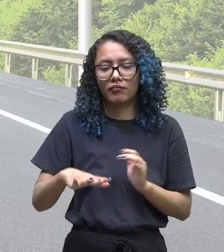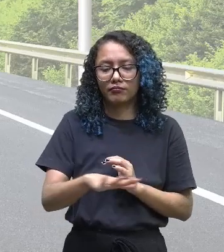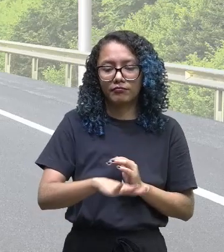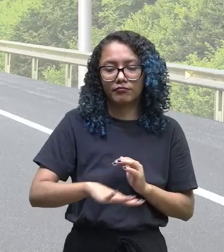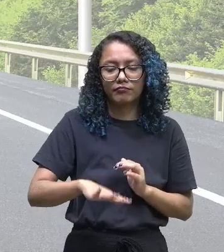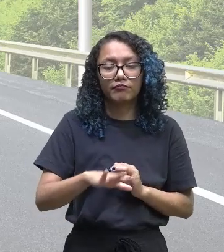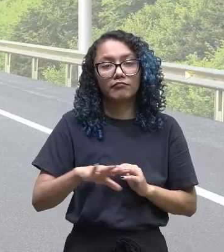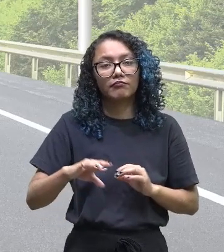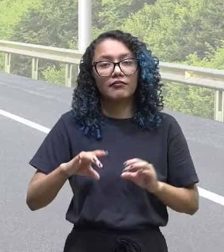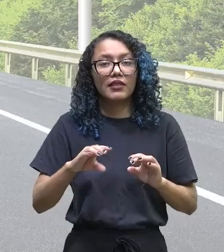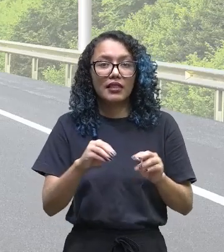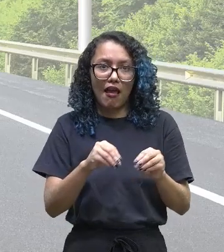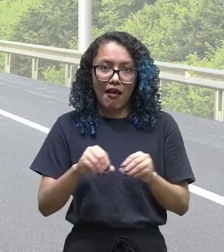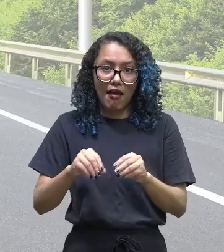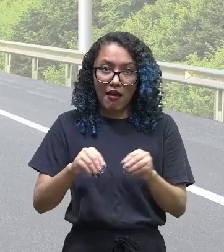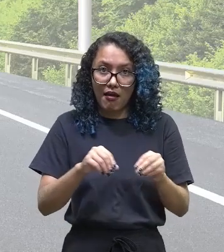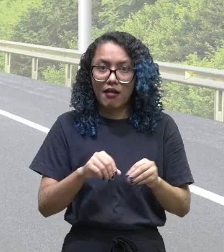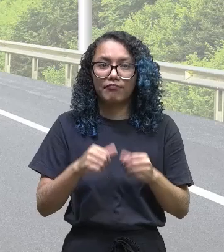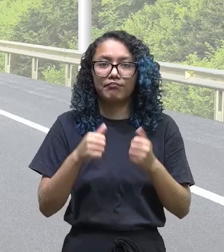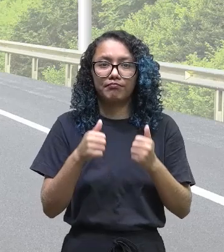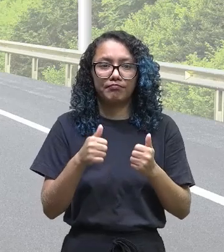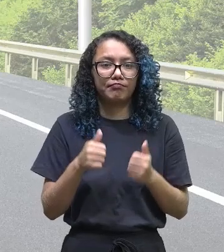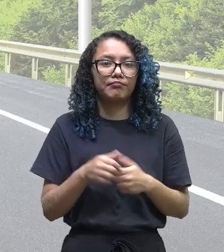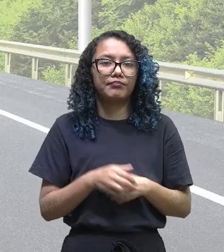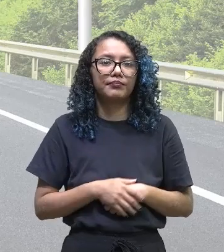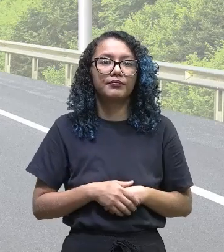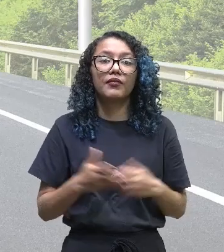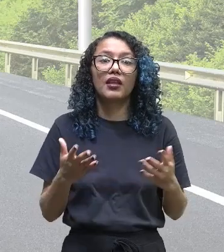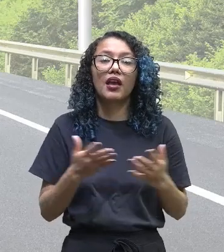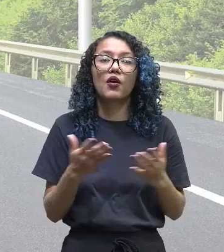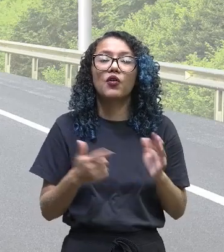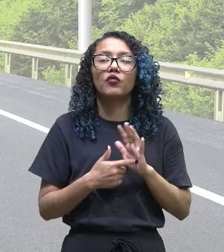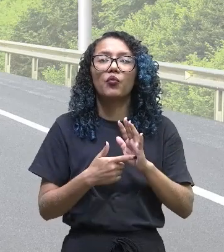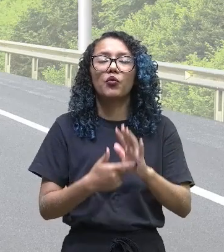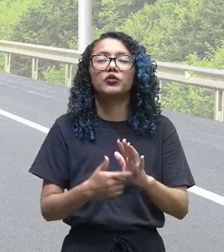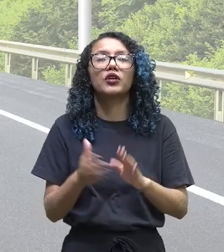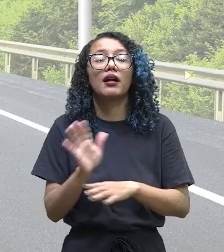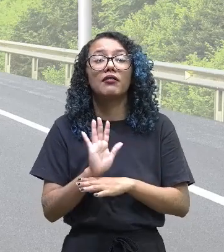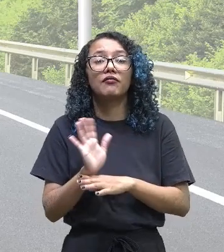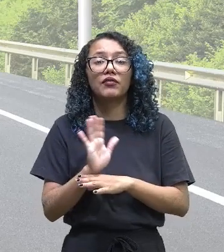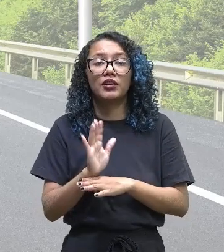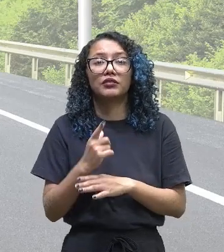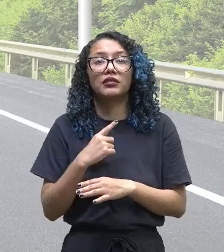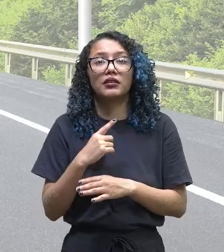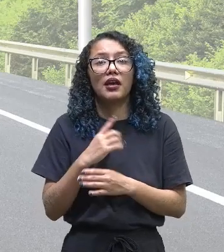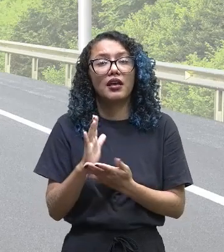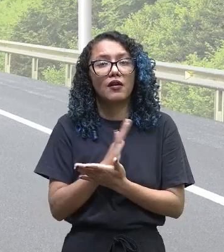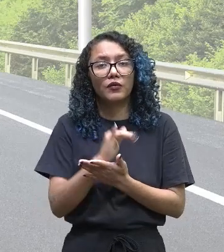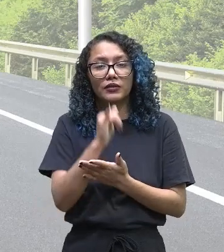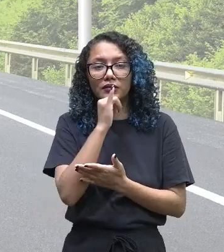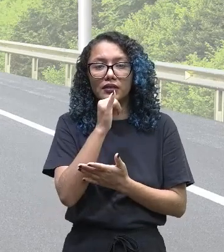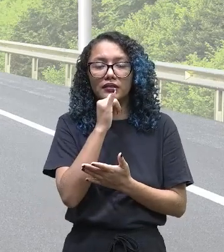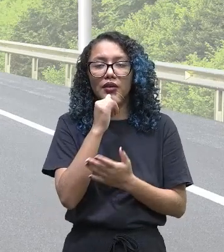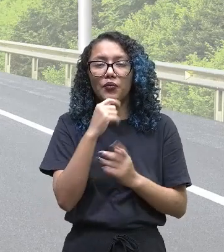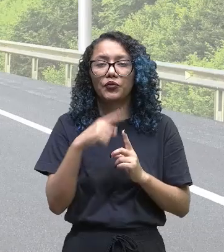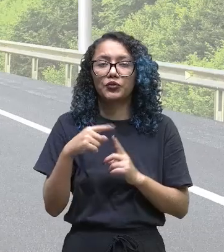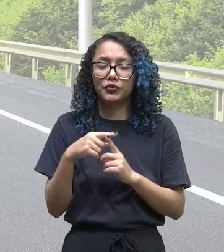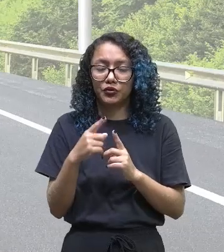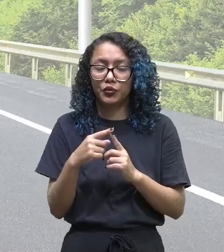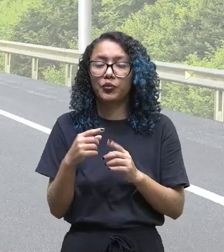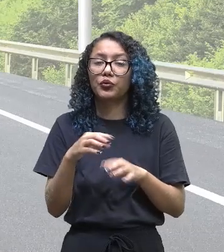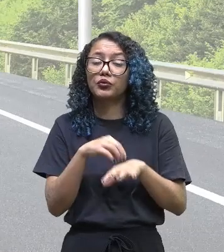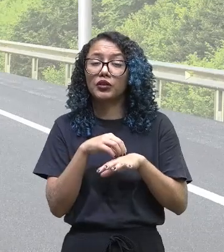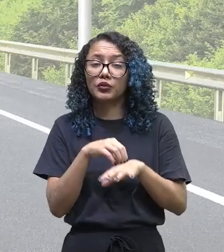aí, agora a gente vai assistir um vídeo com vários exemplos de meios de transporte que vão